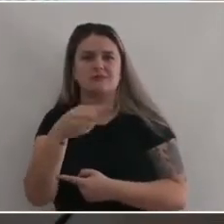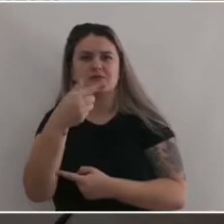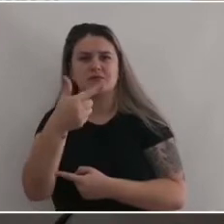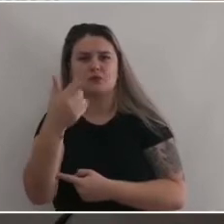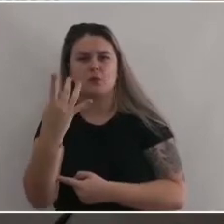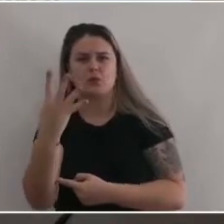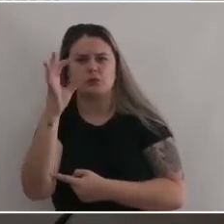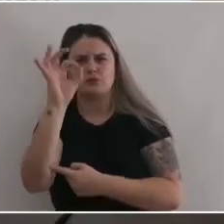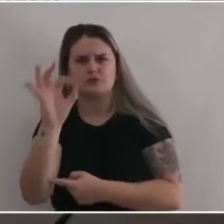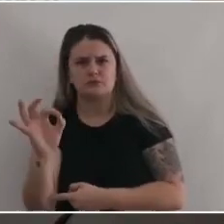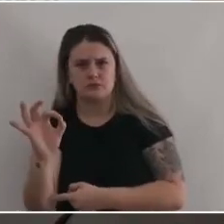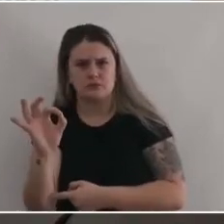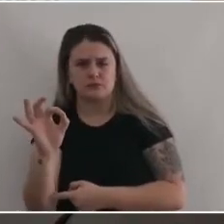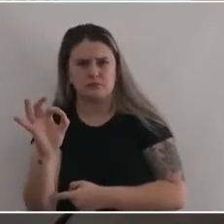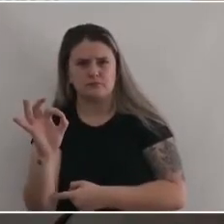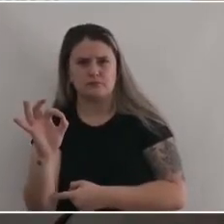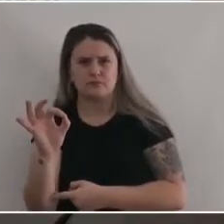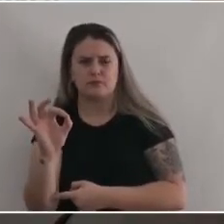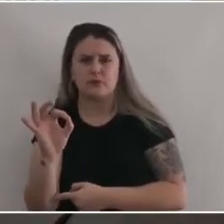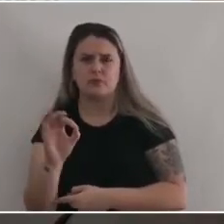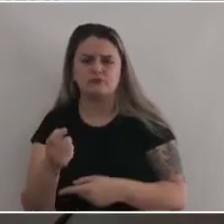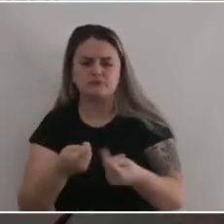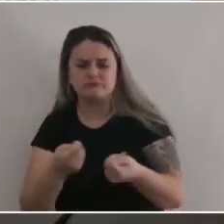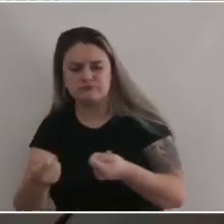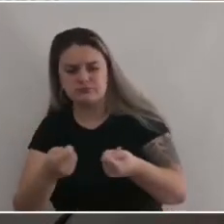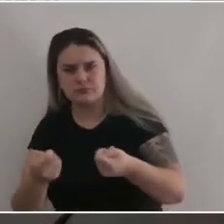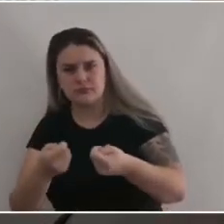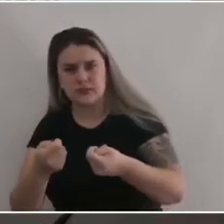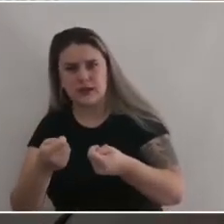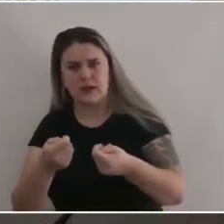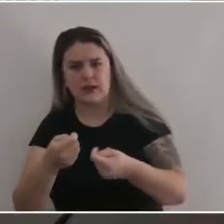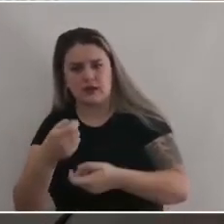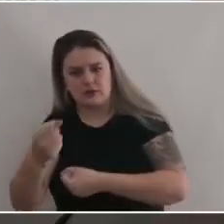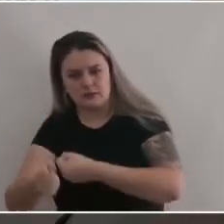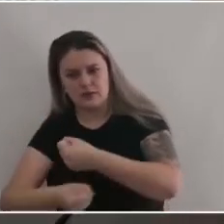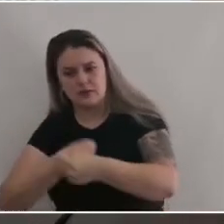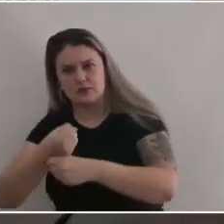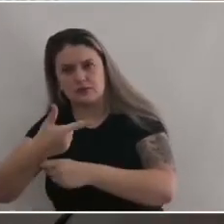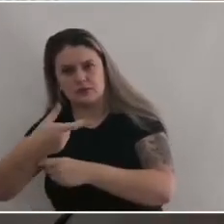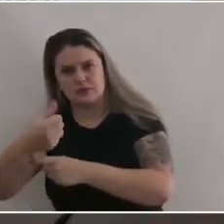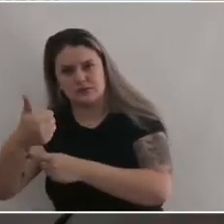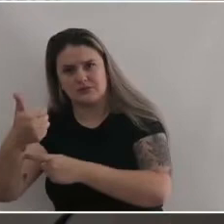75,24% desse valor, totalizando o orçamento para 2017,